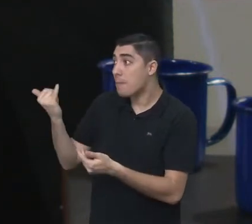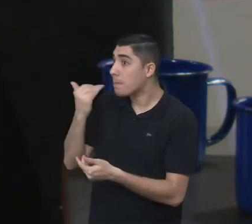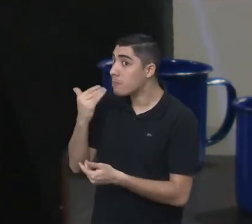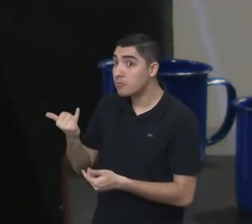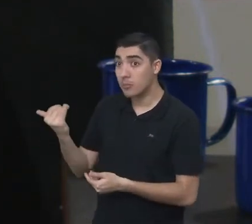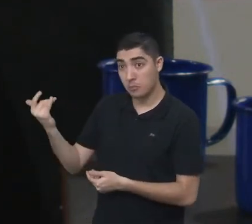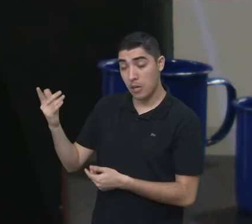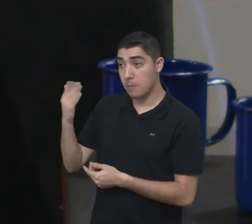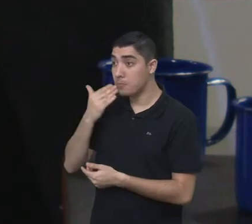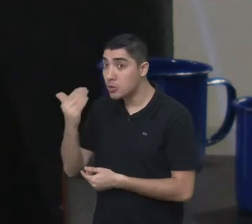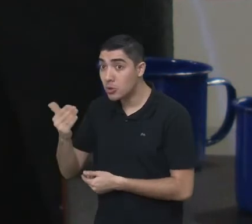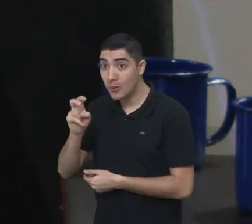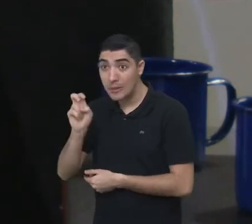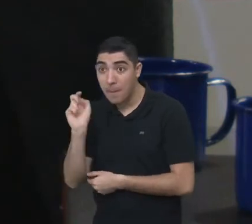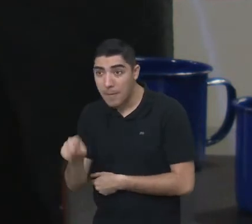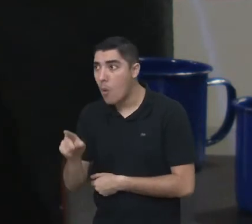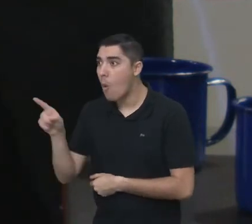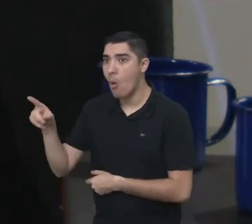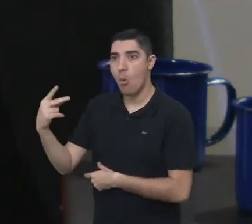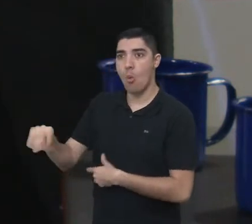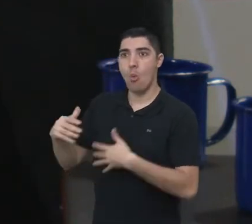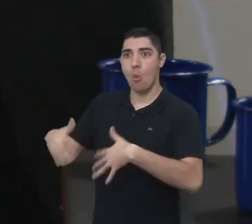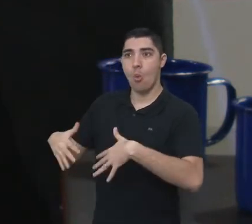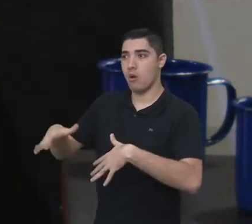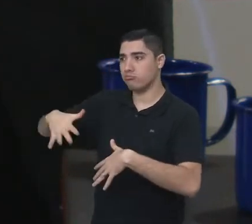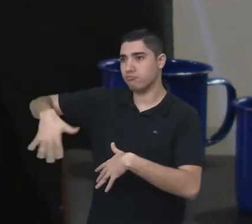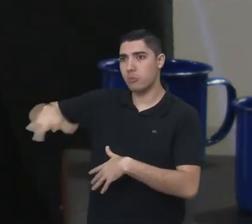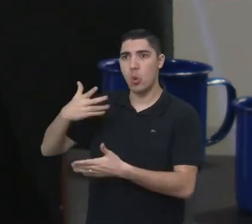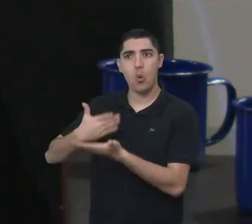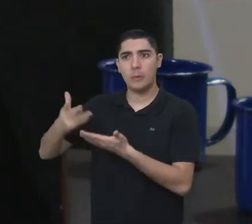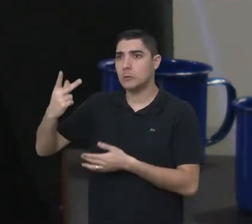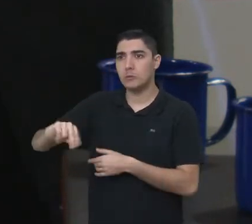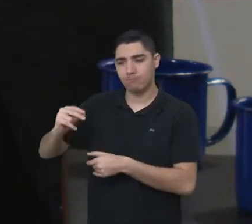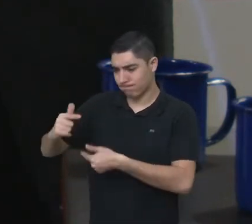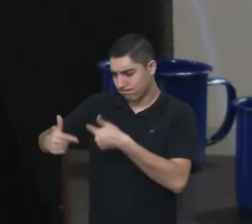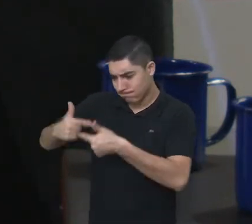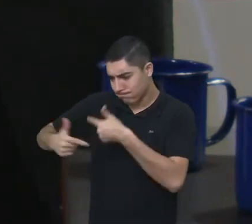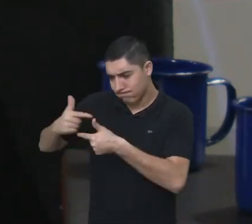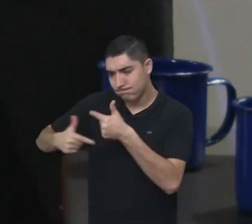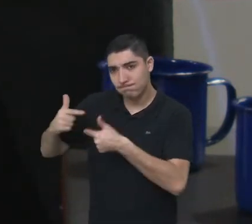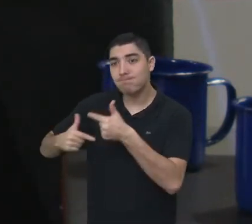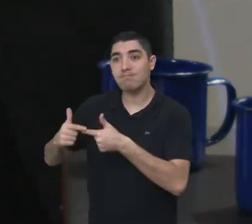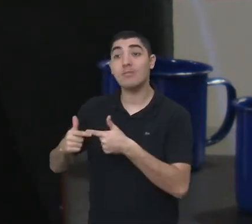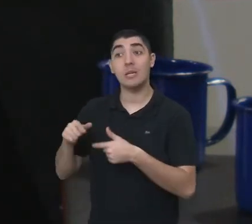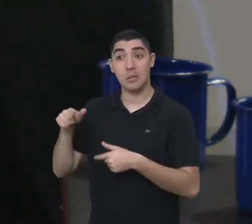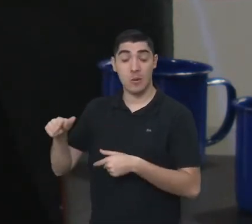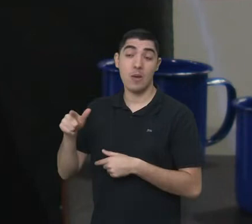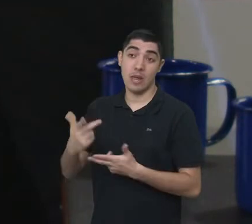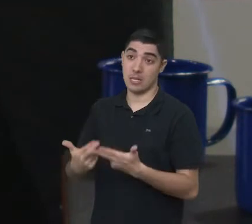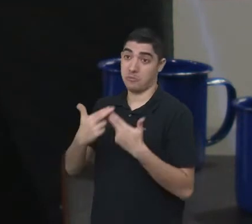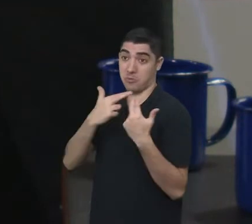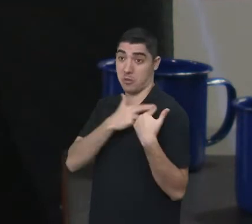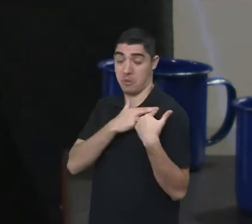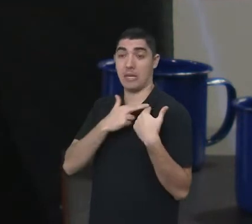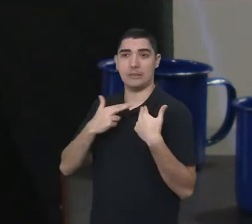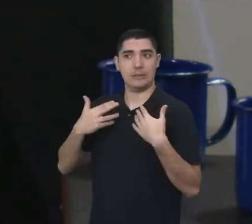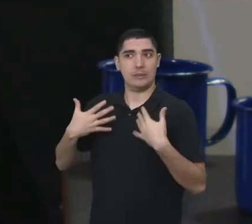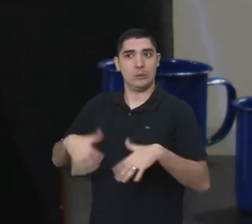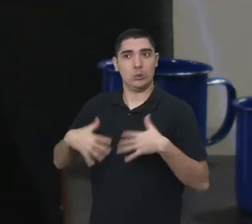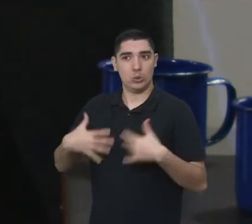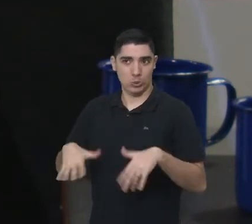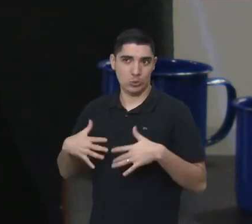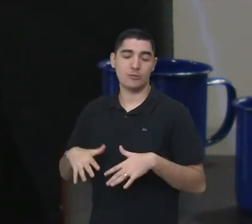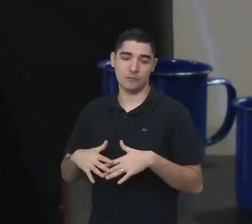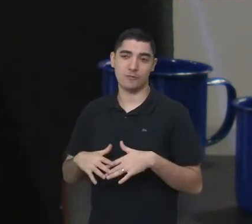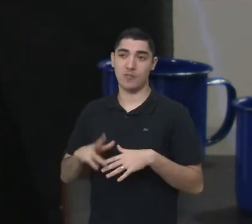incrível ter esse projeto grande no meu portfólio, assim, essa responsabilidade grande.